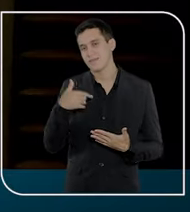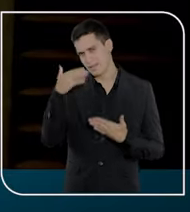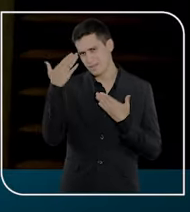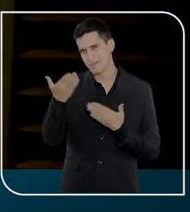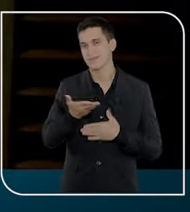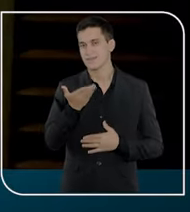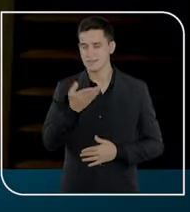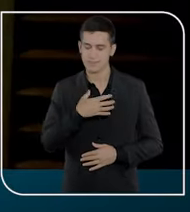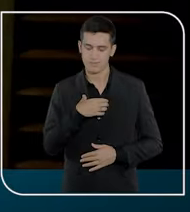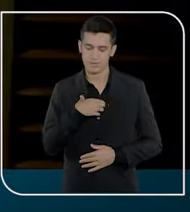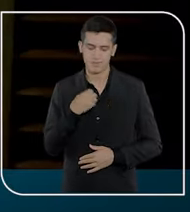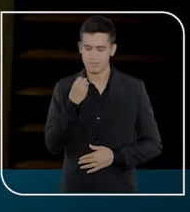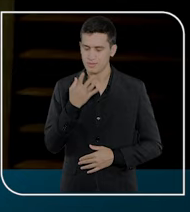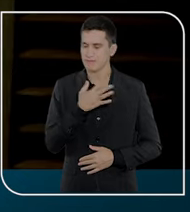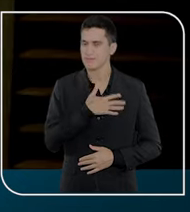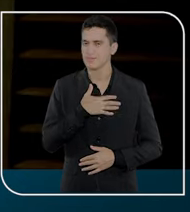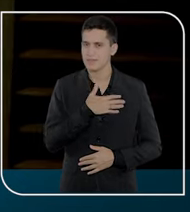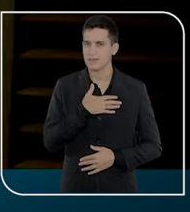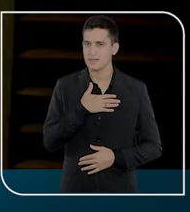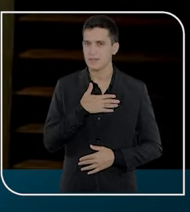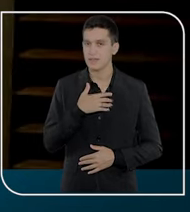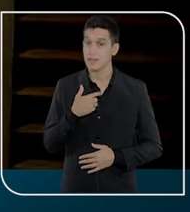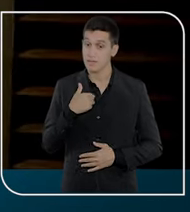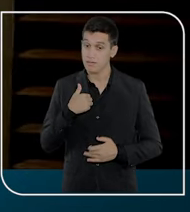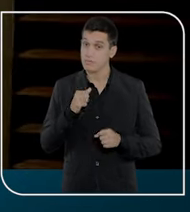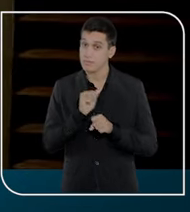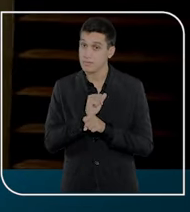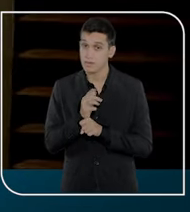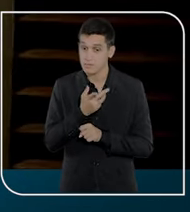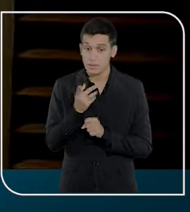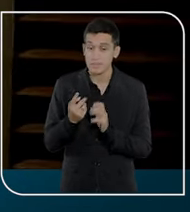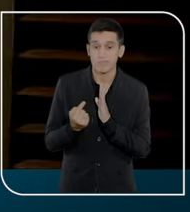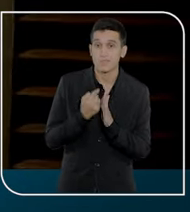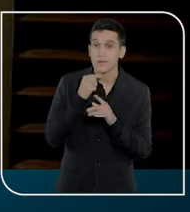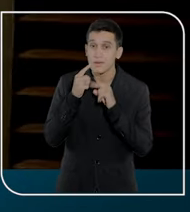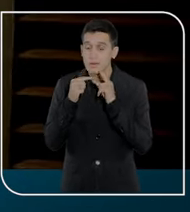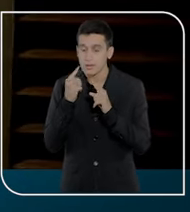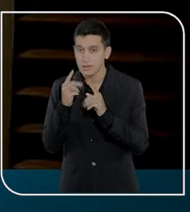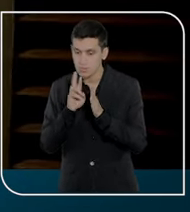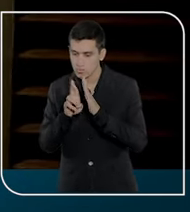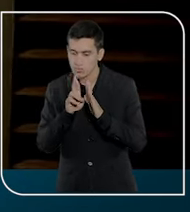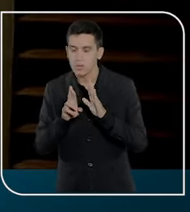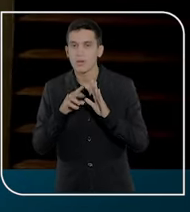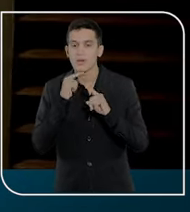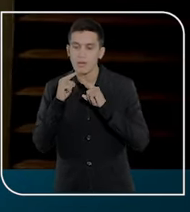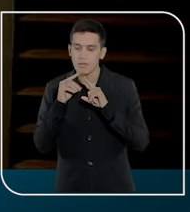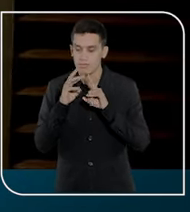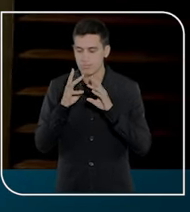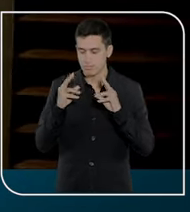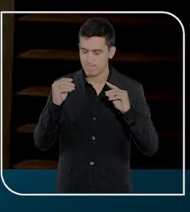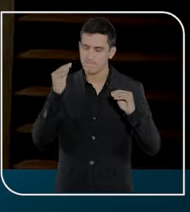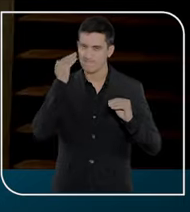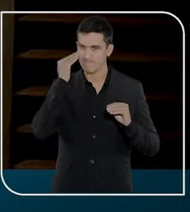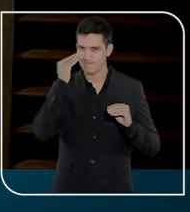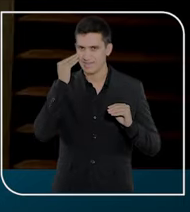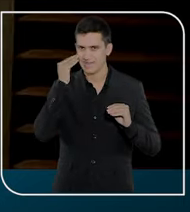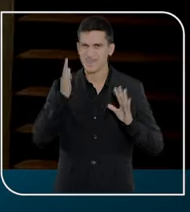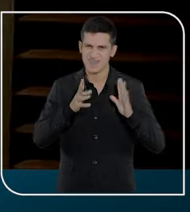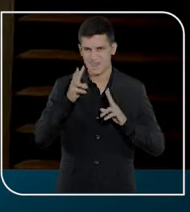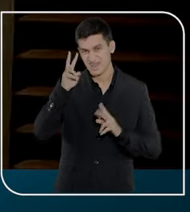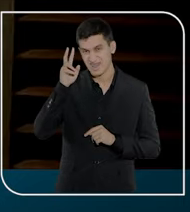prazer, Fátima. Espero que as questões tenham ficado mais claras. Realmente é um tema que às vezes é